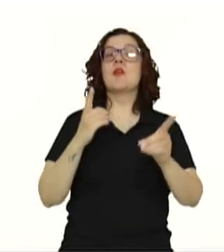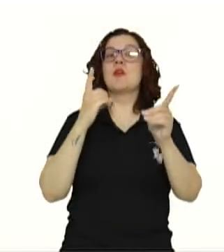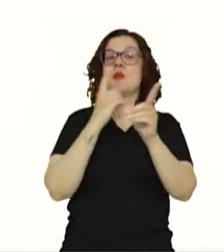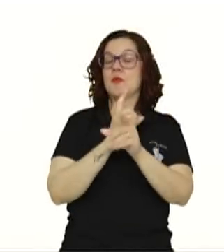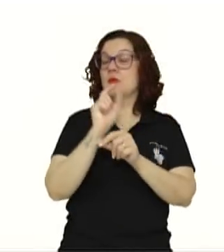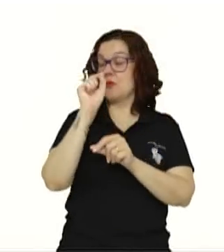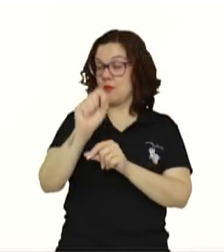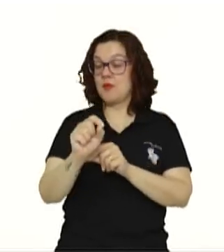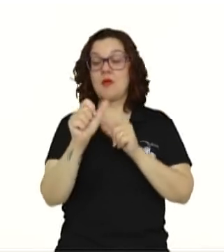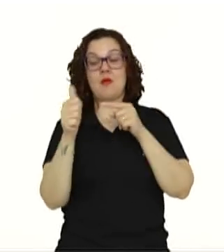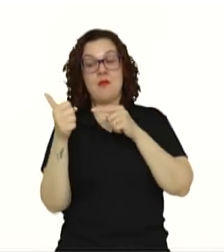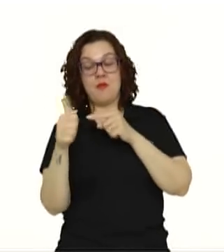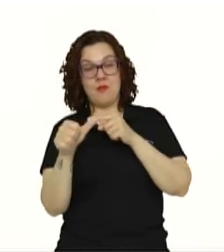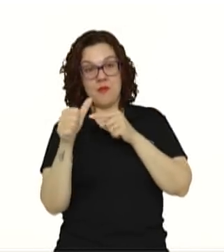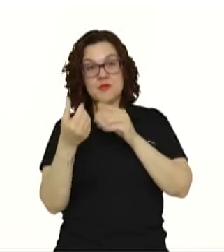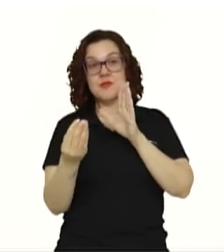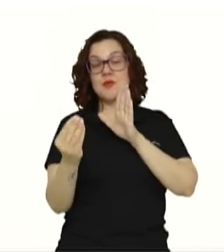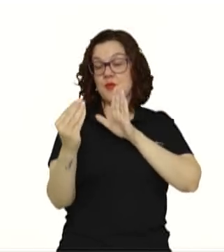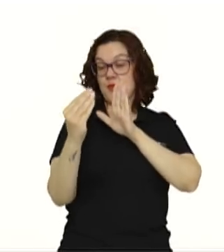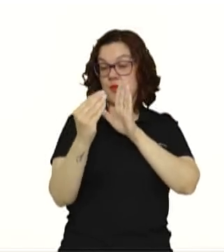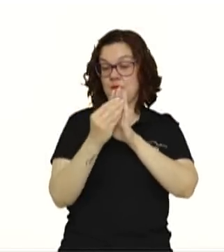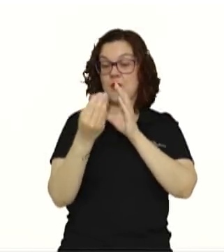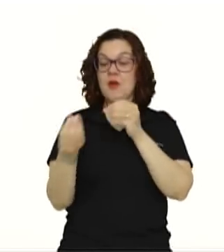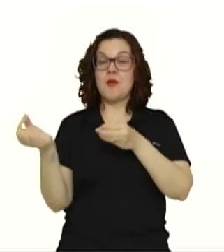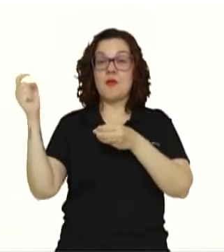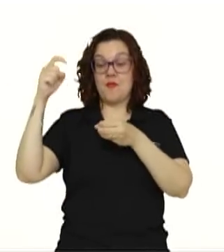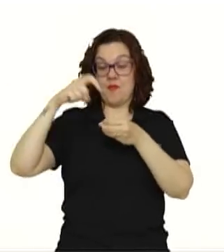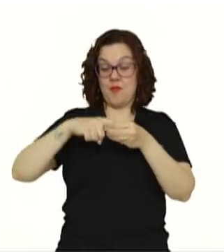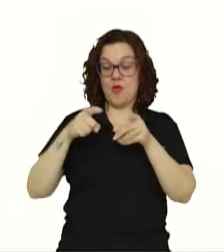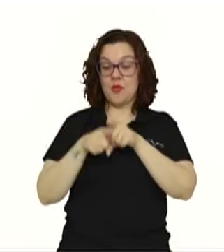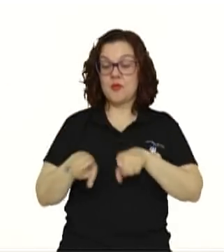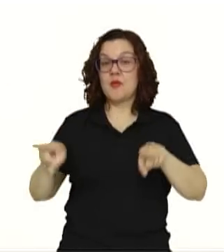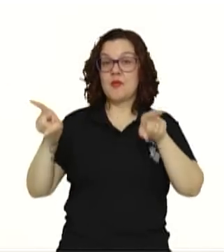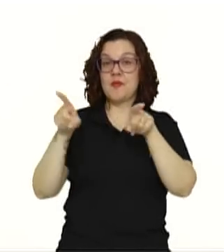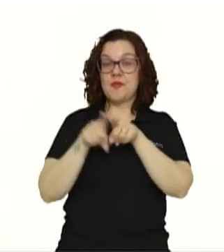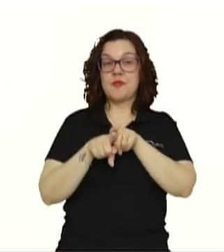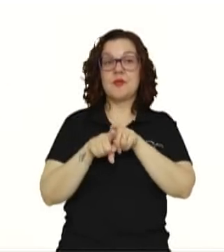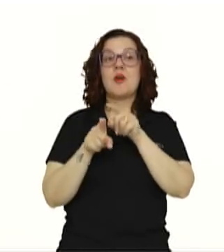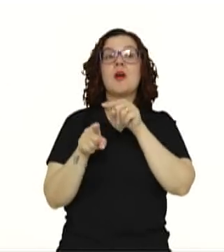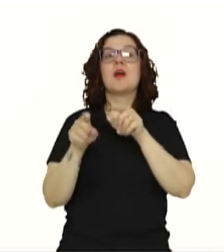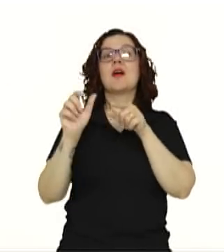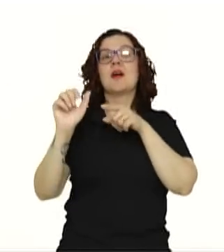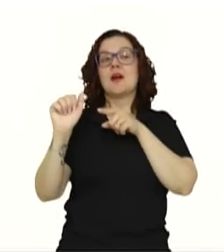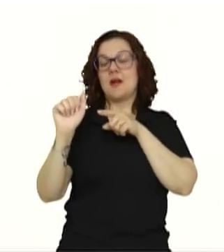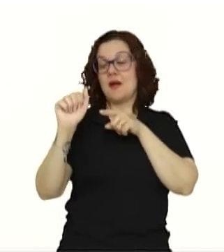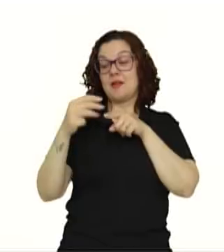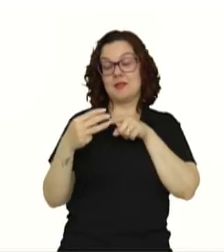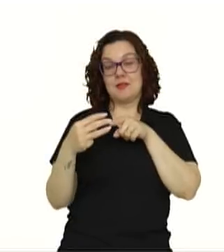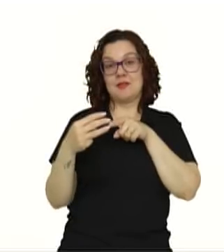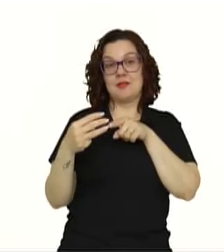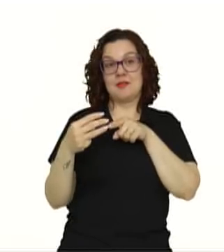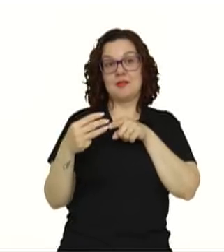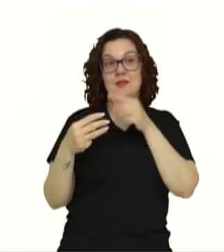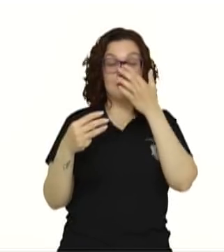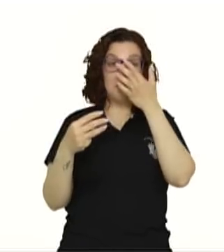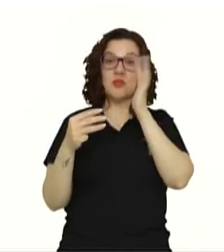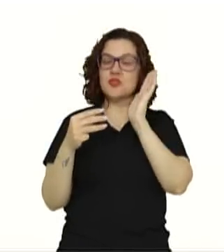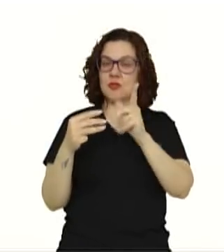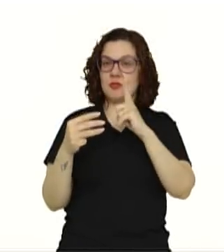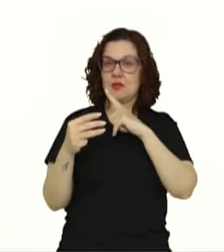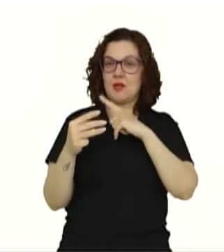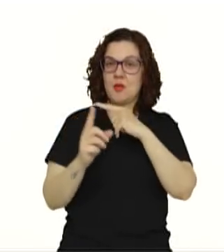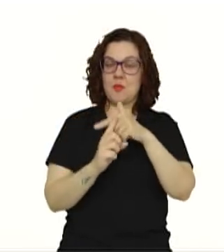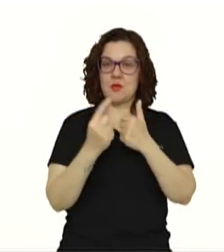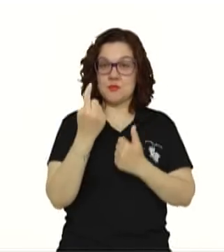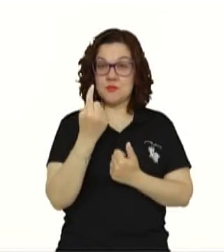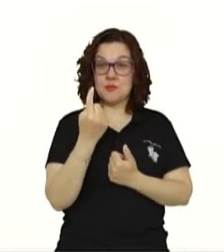que o meu A3 era 11. Coloco ele dentro da lei de formação, olha lá, A3 eu já tenho, eu